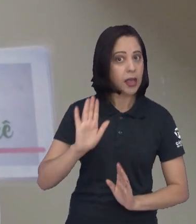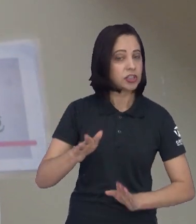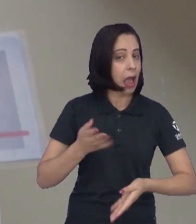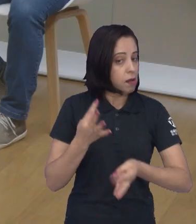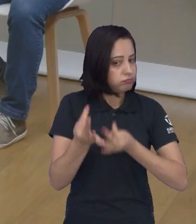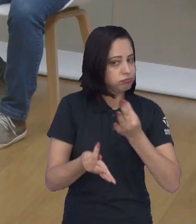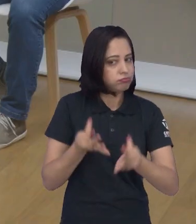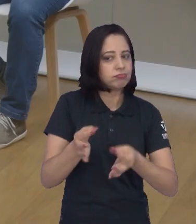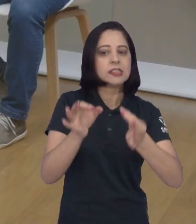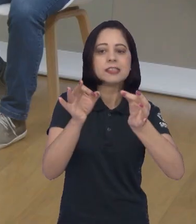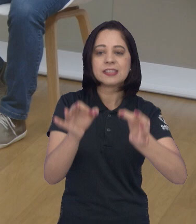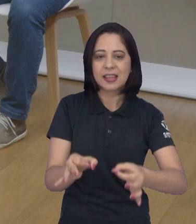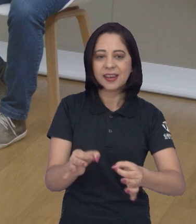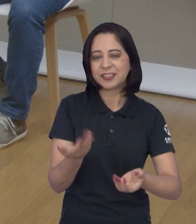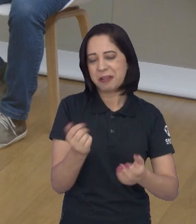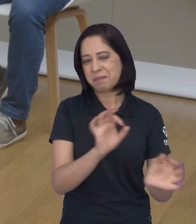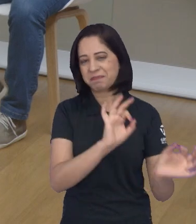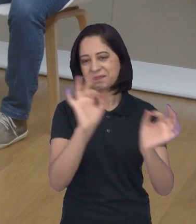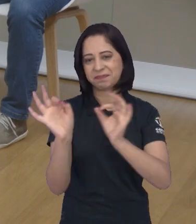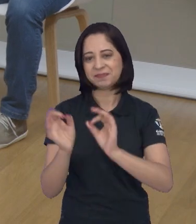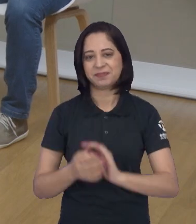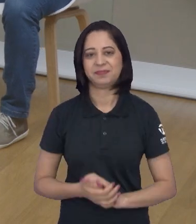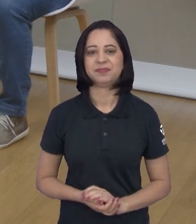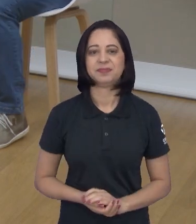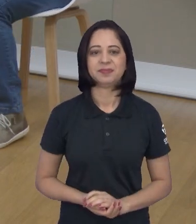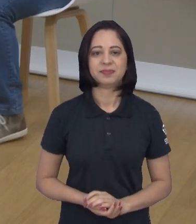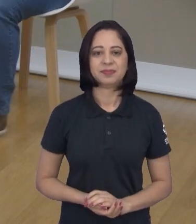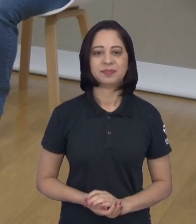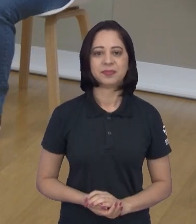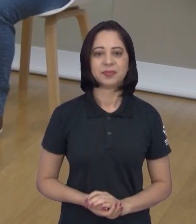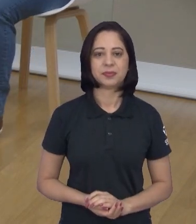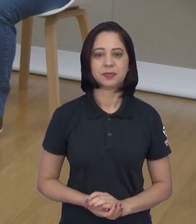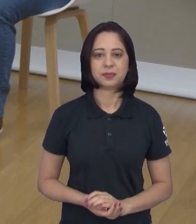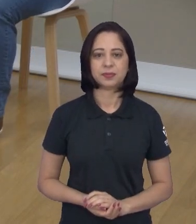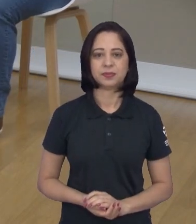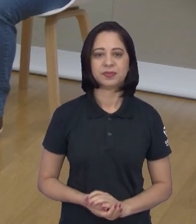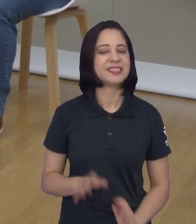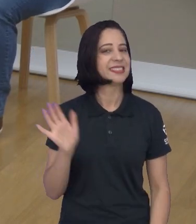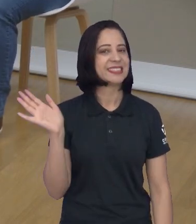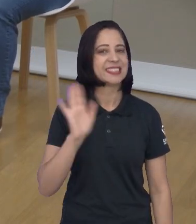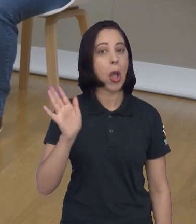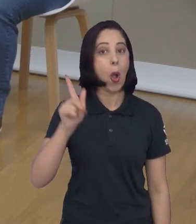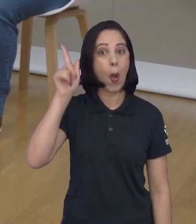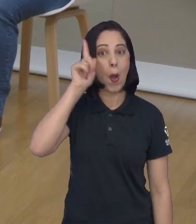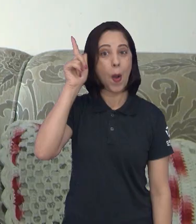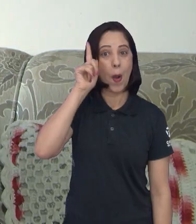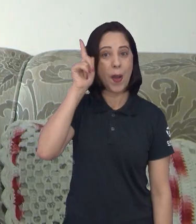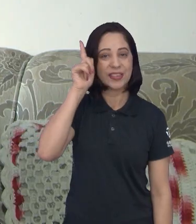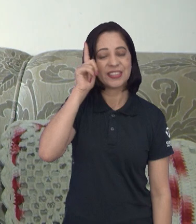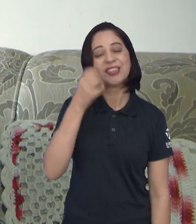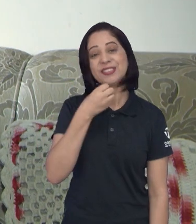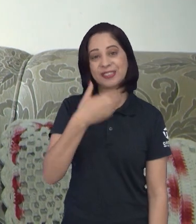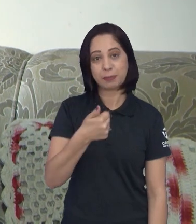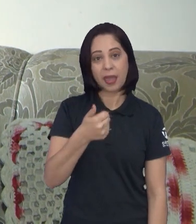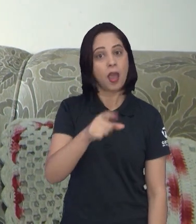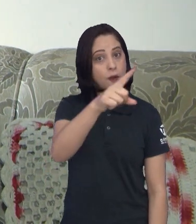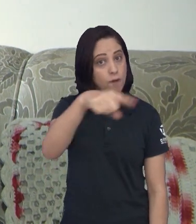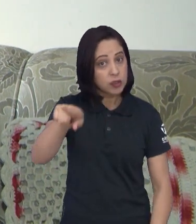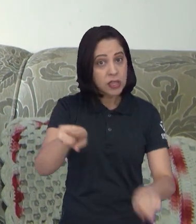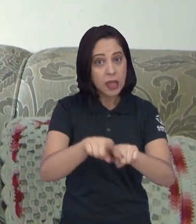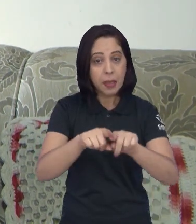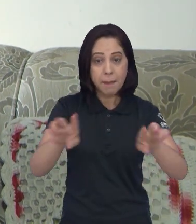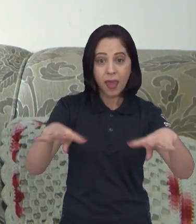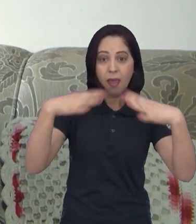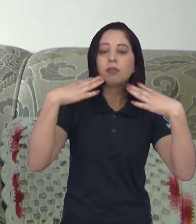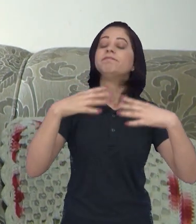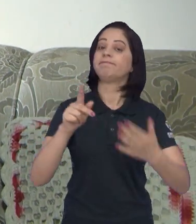cuidados Doutor vamos conferir aqui oi Gi oi para você que tá assistindo de bem com você